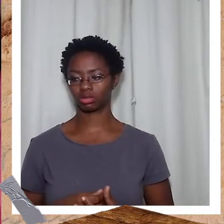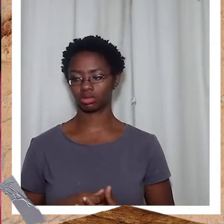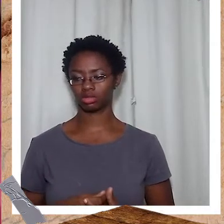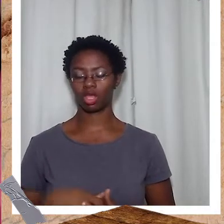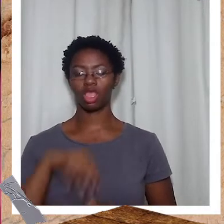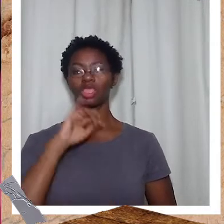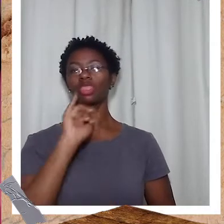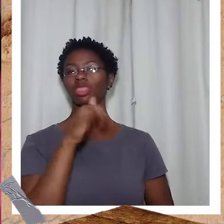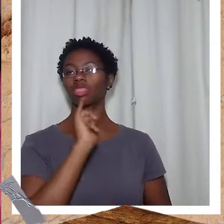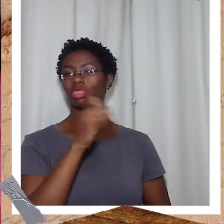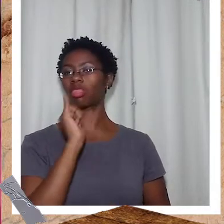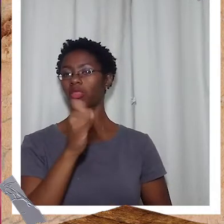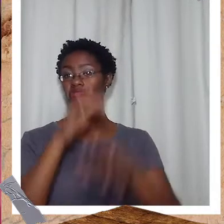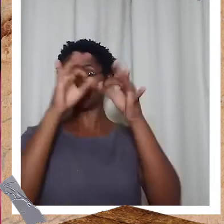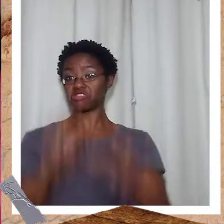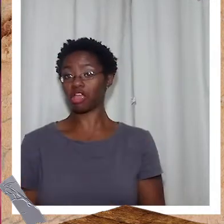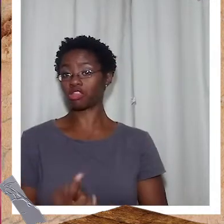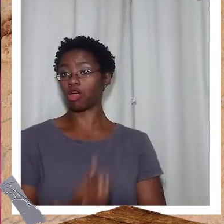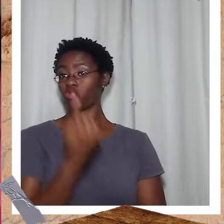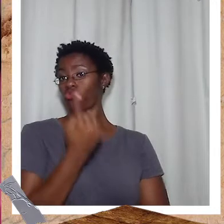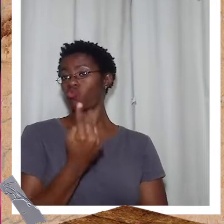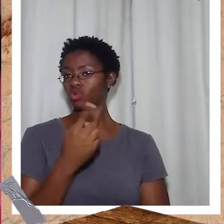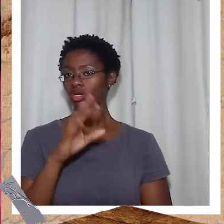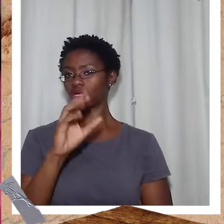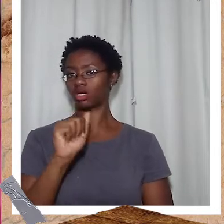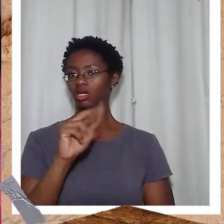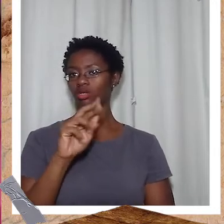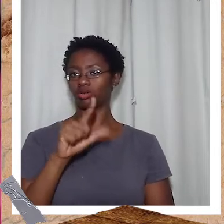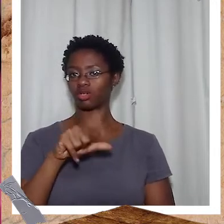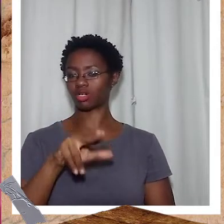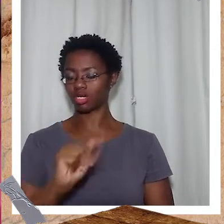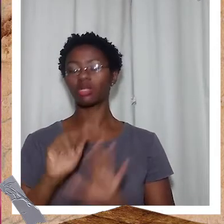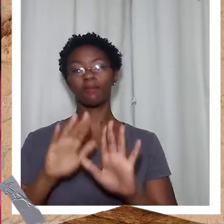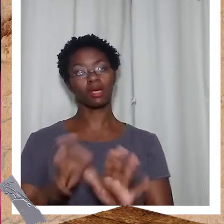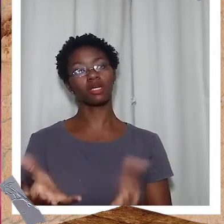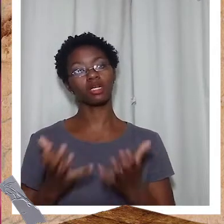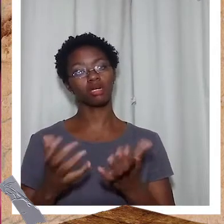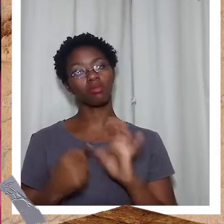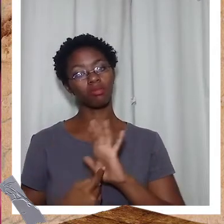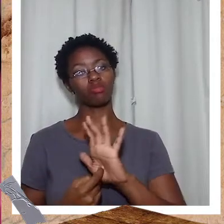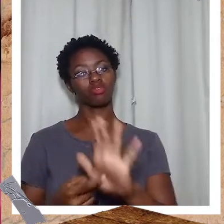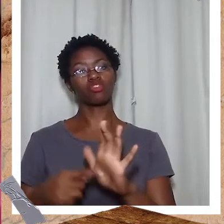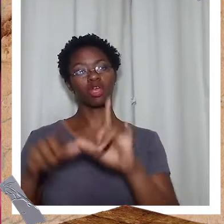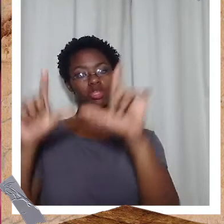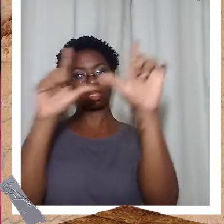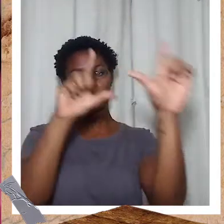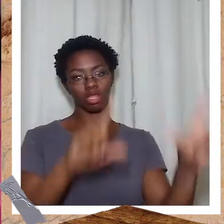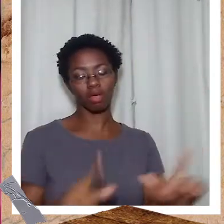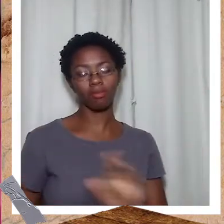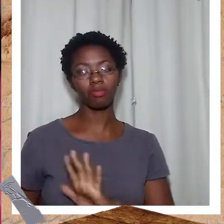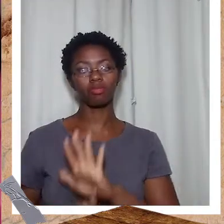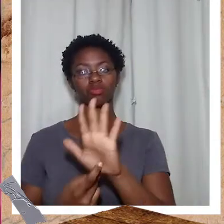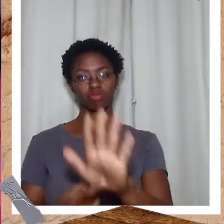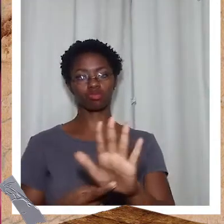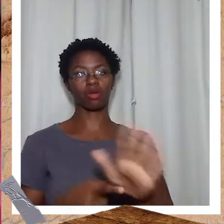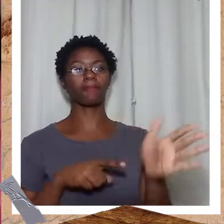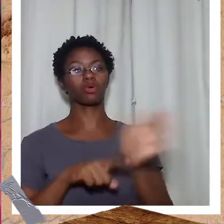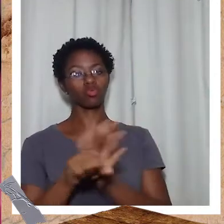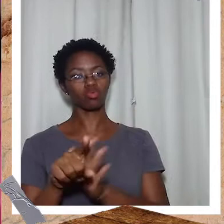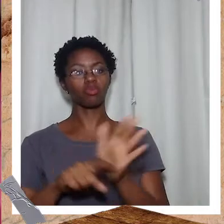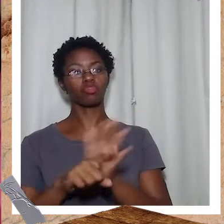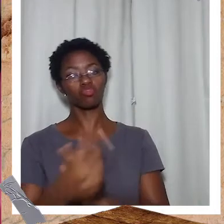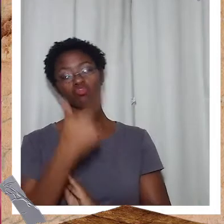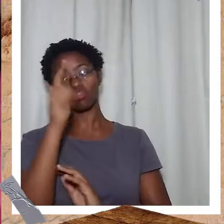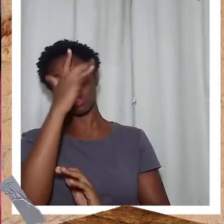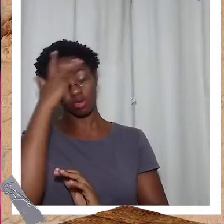uma narrativa definitiva sobre Carolina. O que nós queremos fazer com essa exposição é levar muitas das inquietações e questões que outros pesquisadores